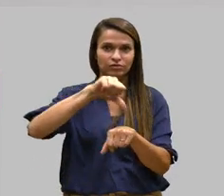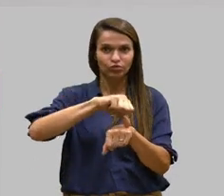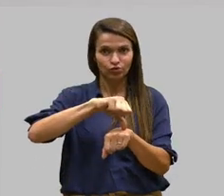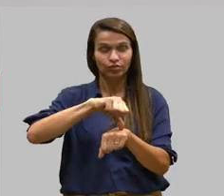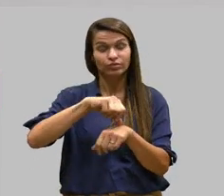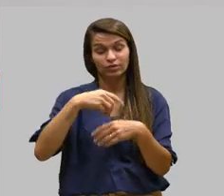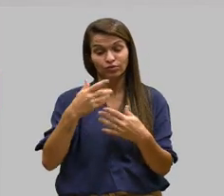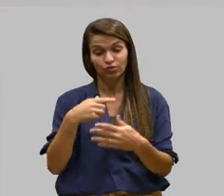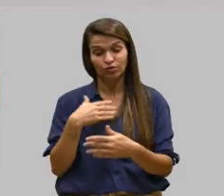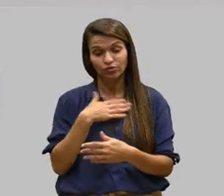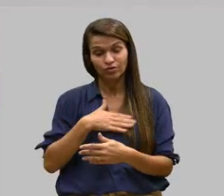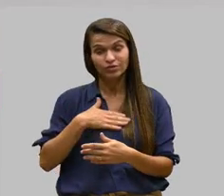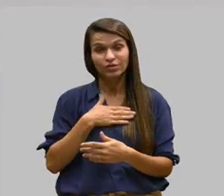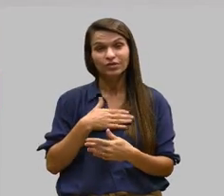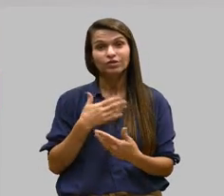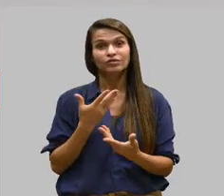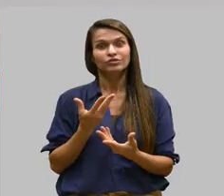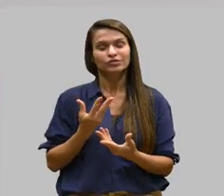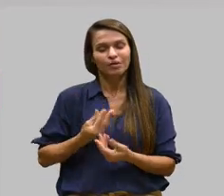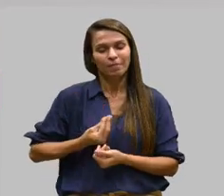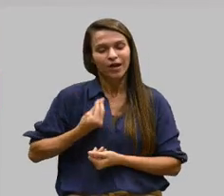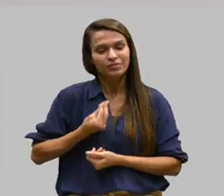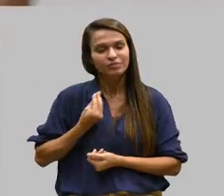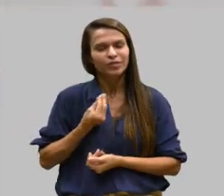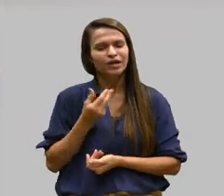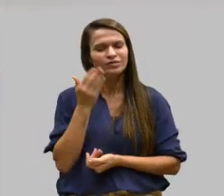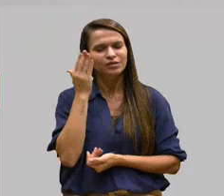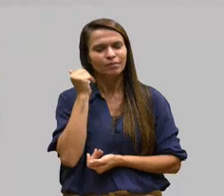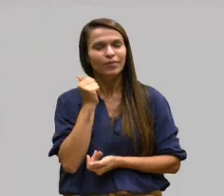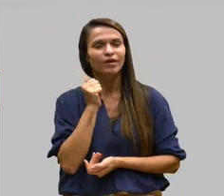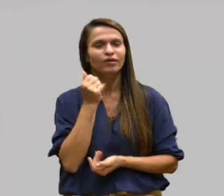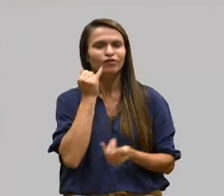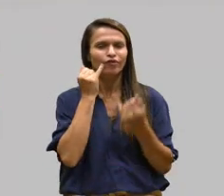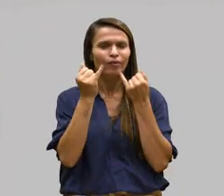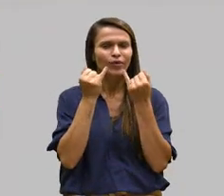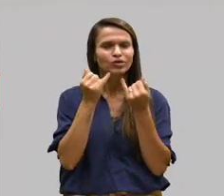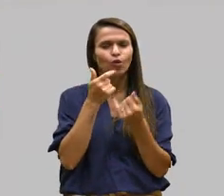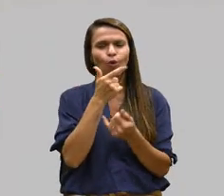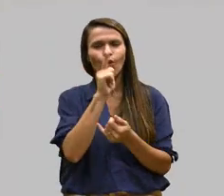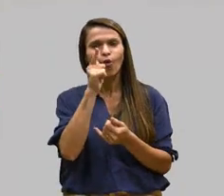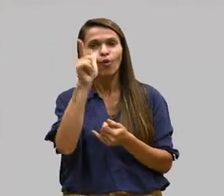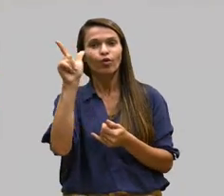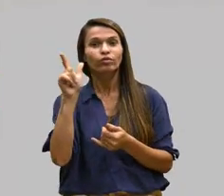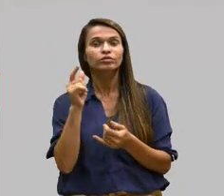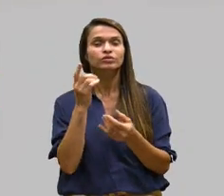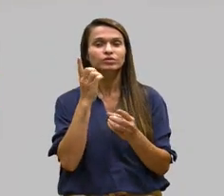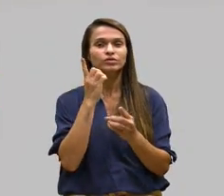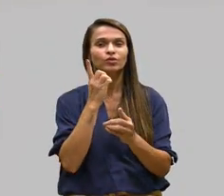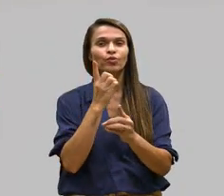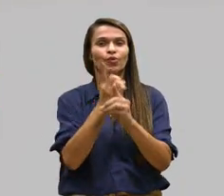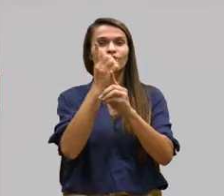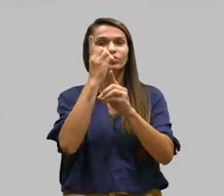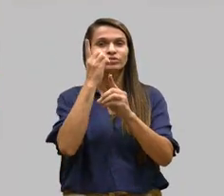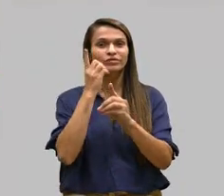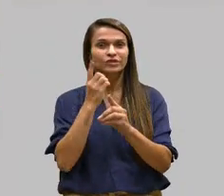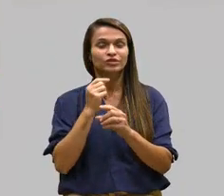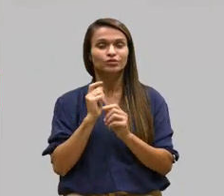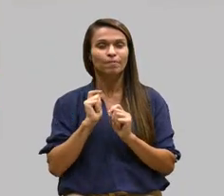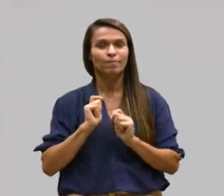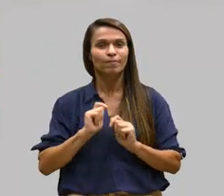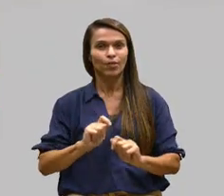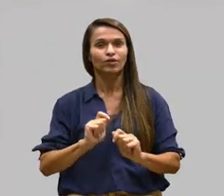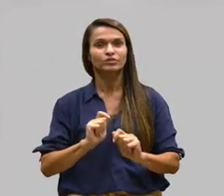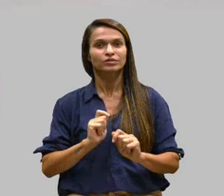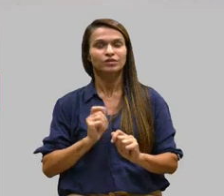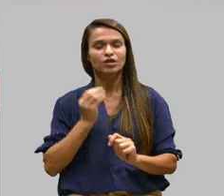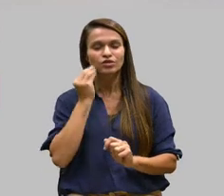muito de estar né participando sabendo de né outros encontros para que a gente possa estar né passando isso